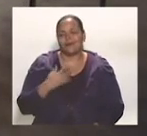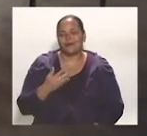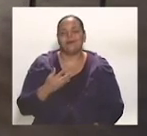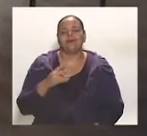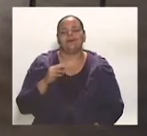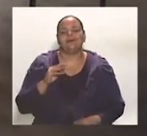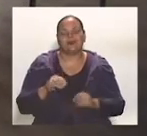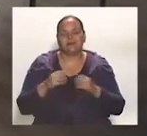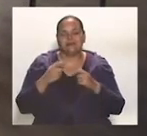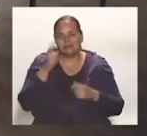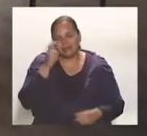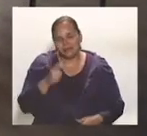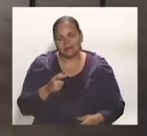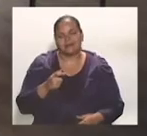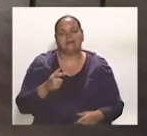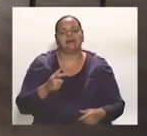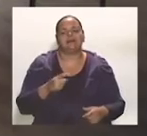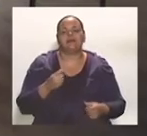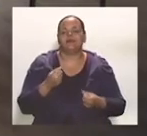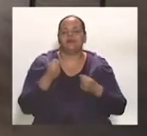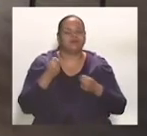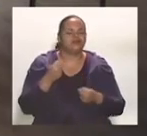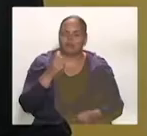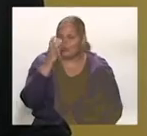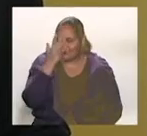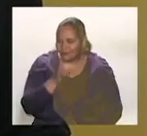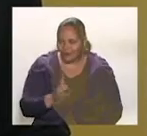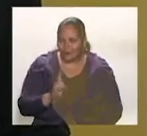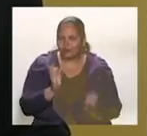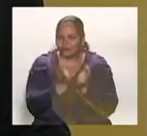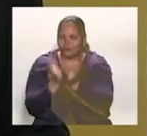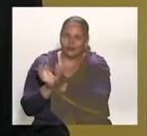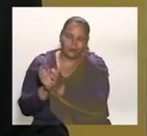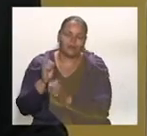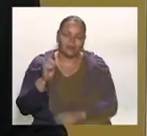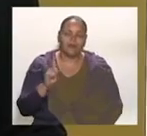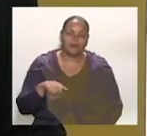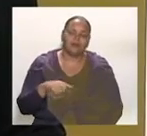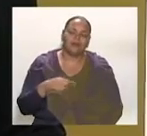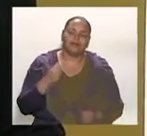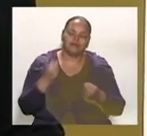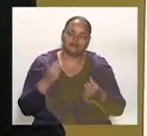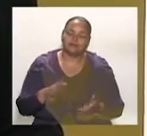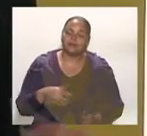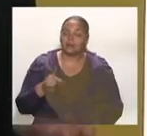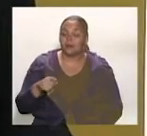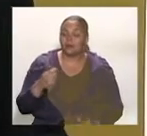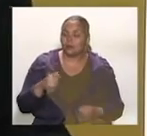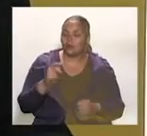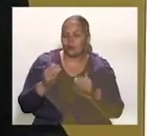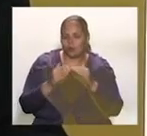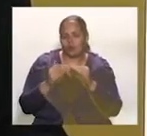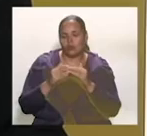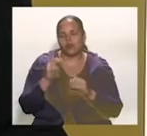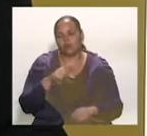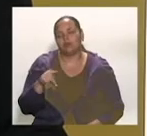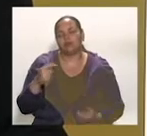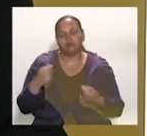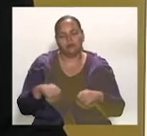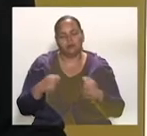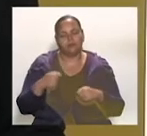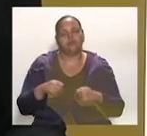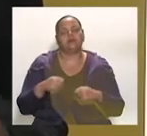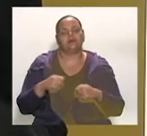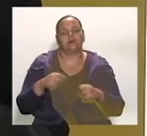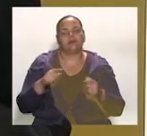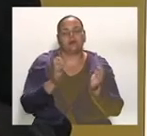difícil. Olha, isso não é fácil, né? Quando se mexe com o interesse de corporações muito fortes, não é fácil. Os clubes